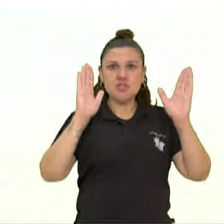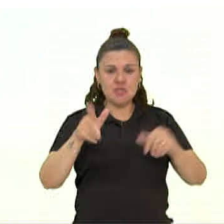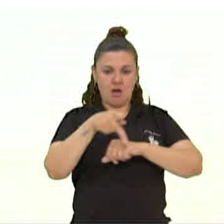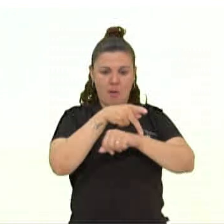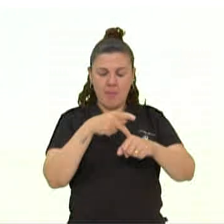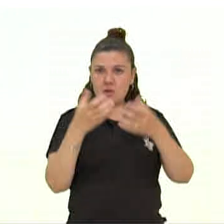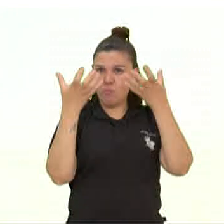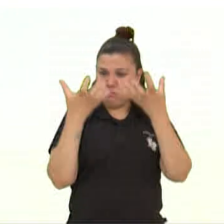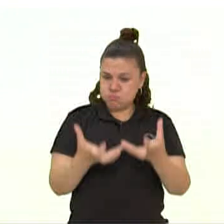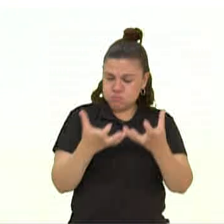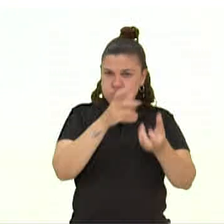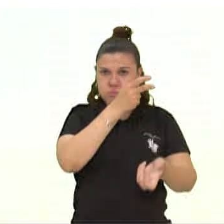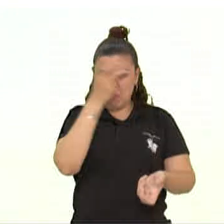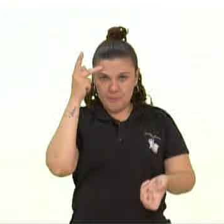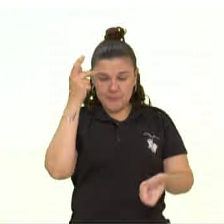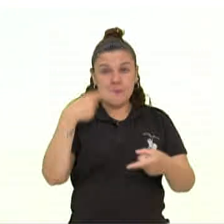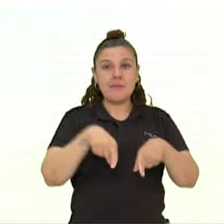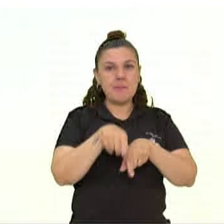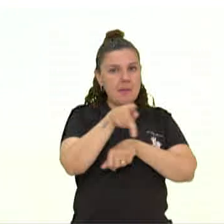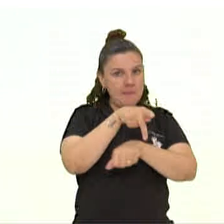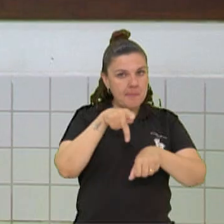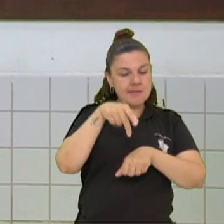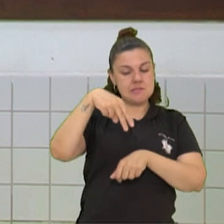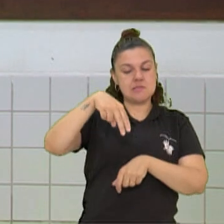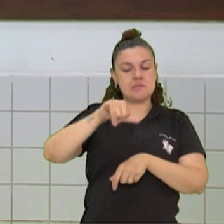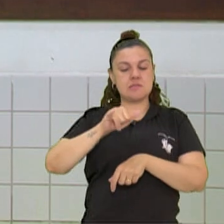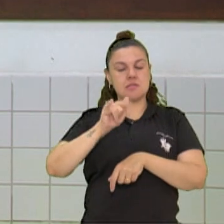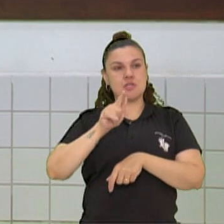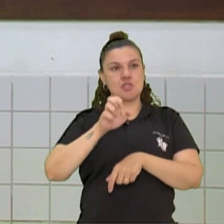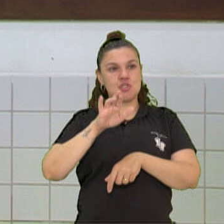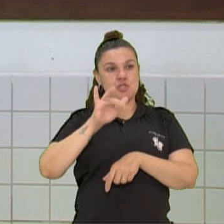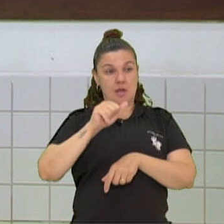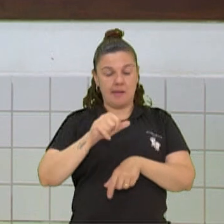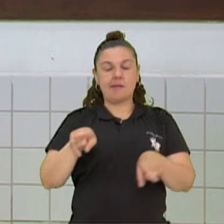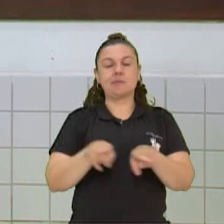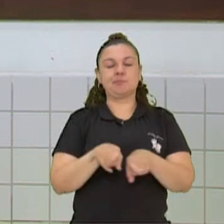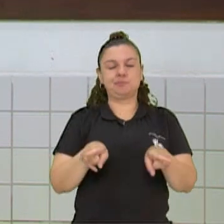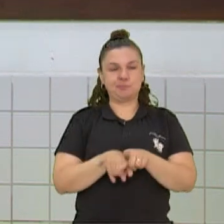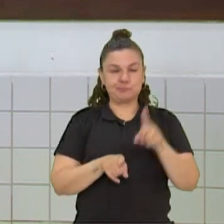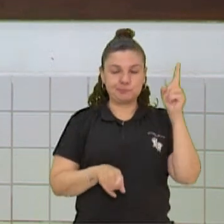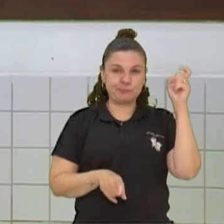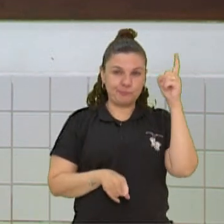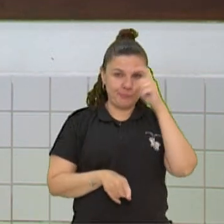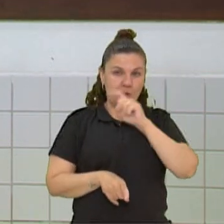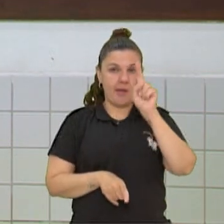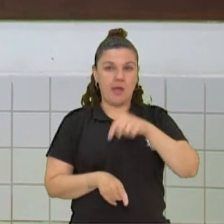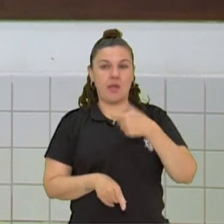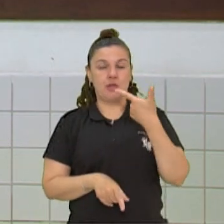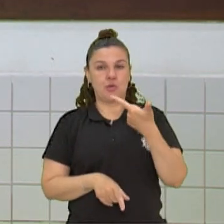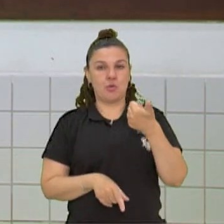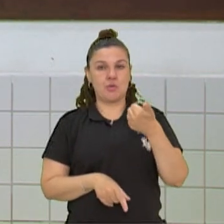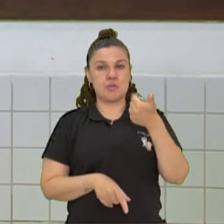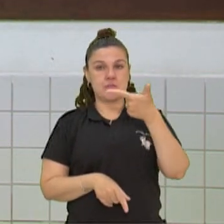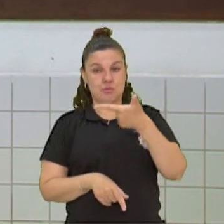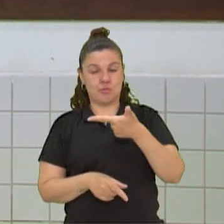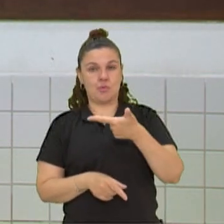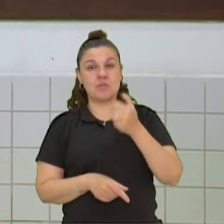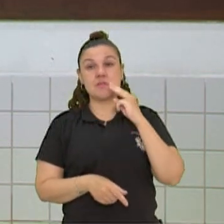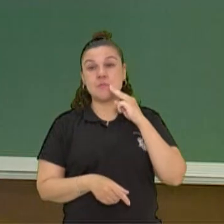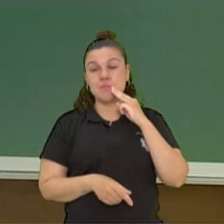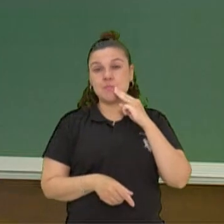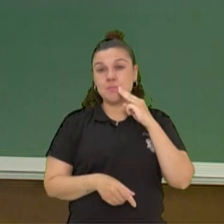populacional do planeta. E na Nigéria, na África, que também vai ser difícil suportar essa pressão de áreas urbanas, vai